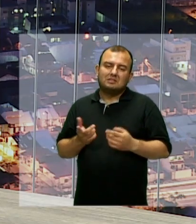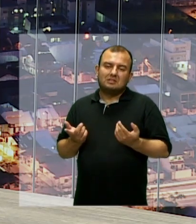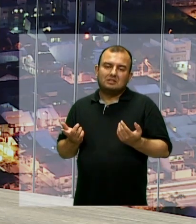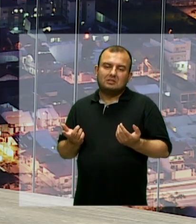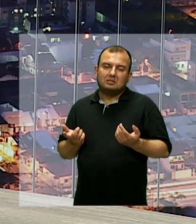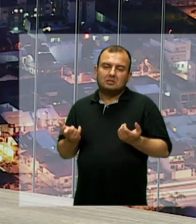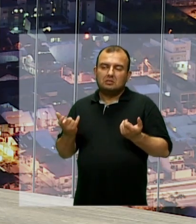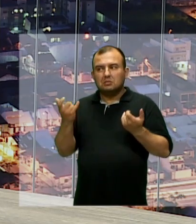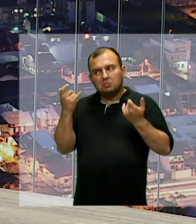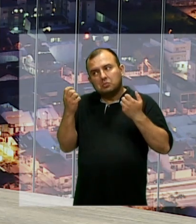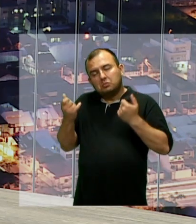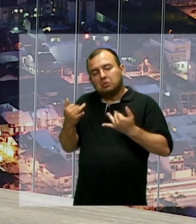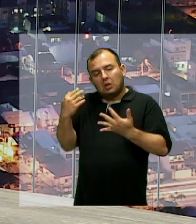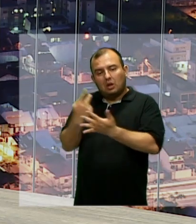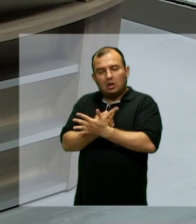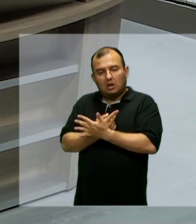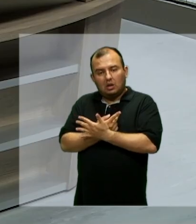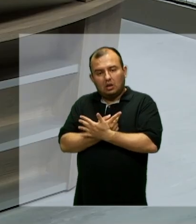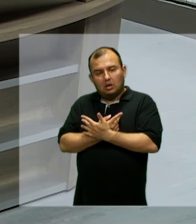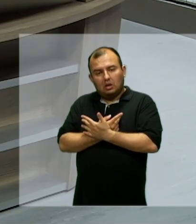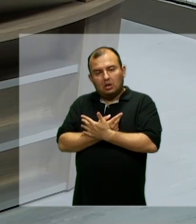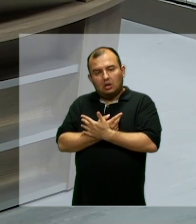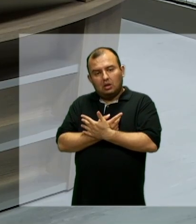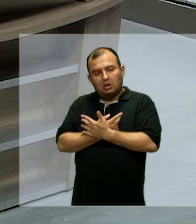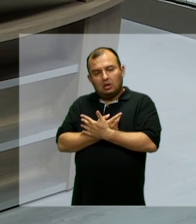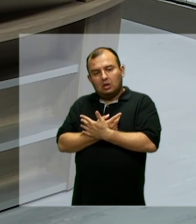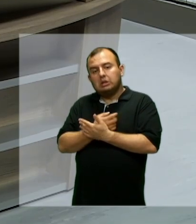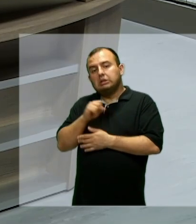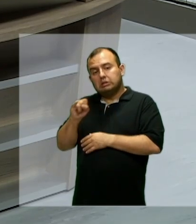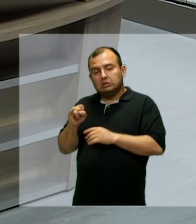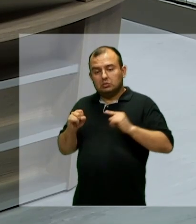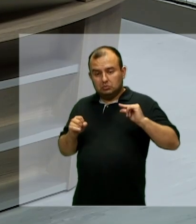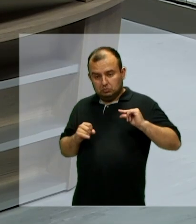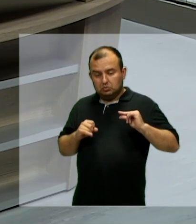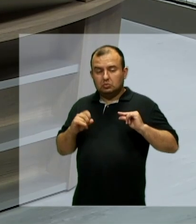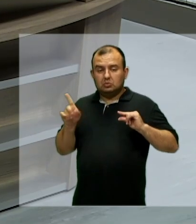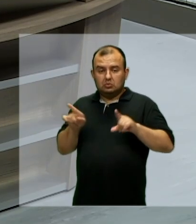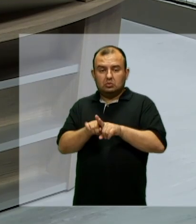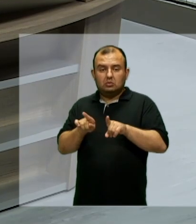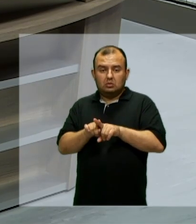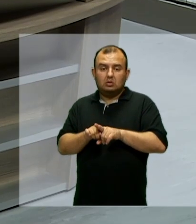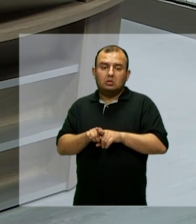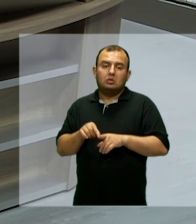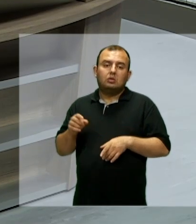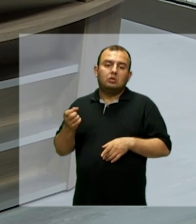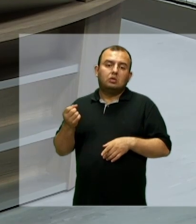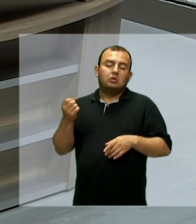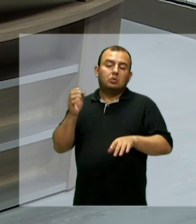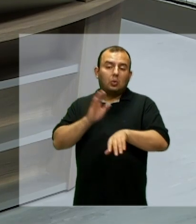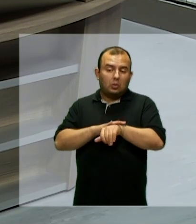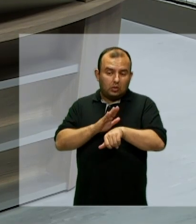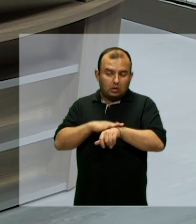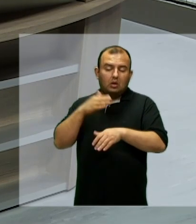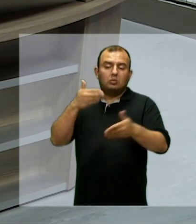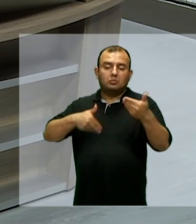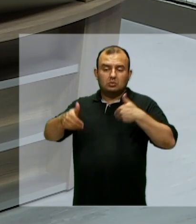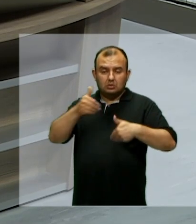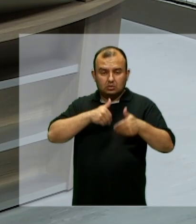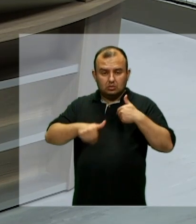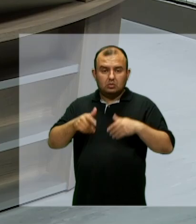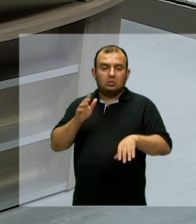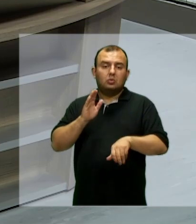uma divagação errada. Não, corretíssima. Se vai ser menor também a quantidade, o tempo de